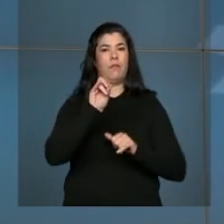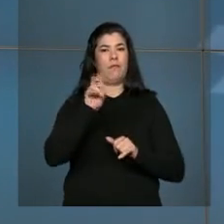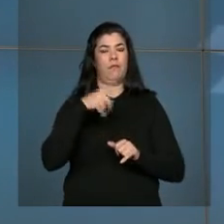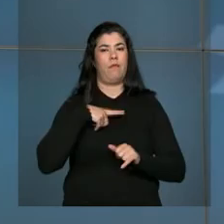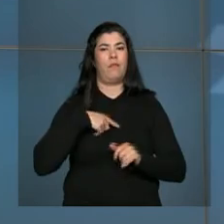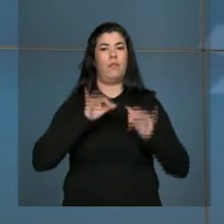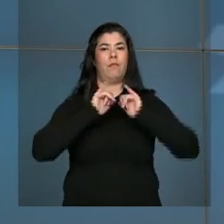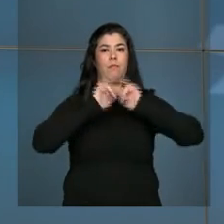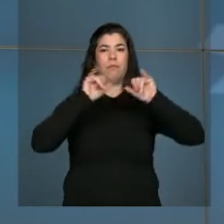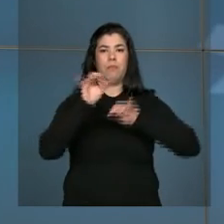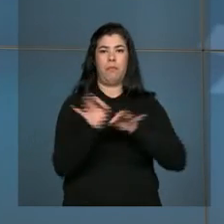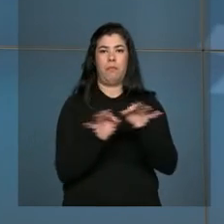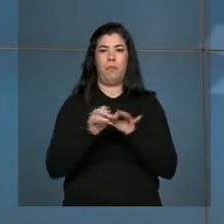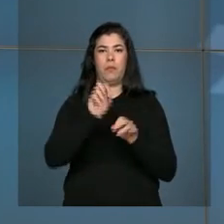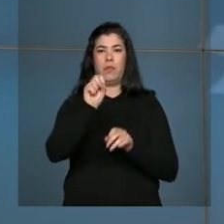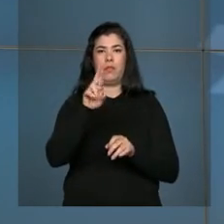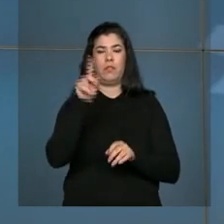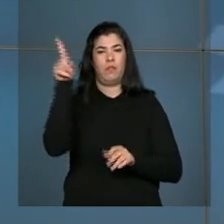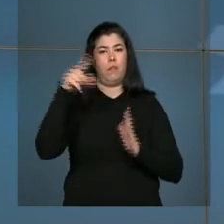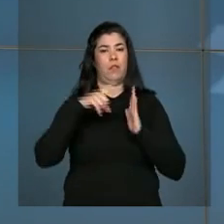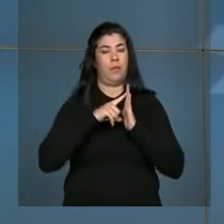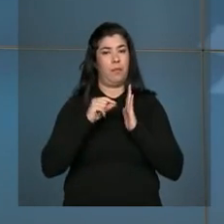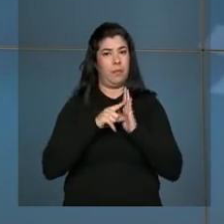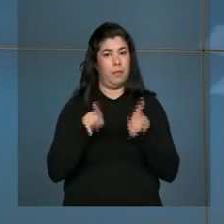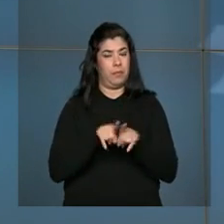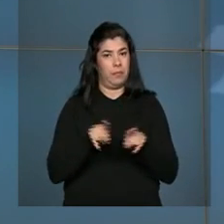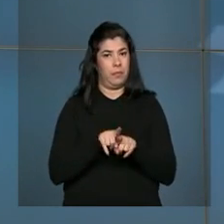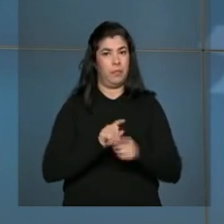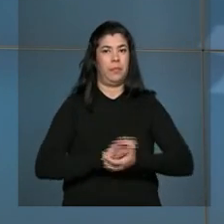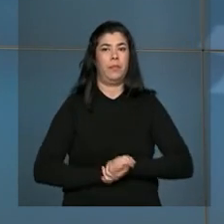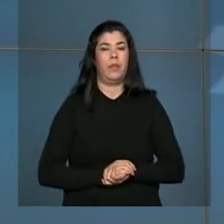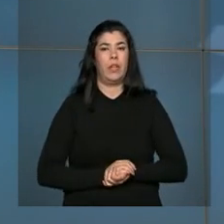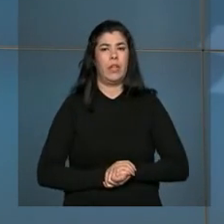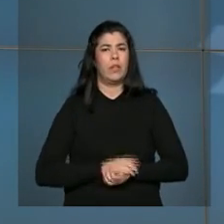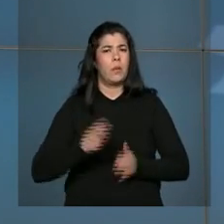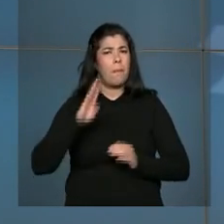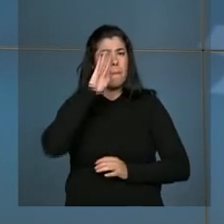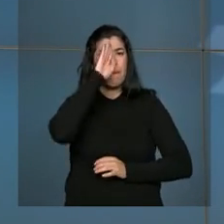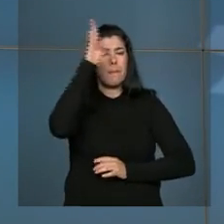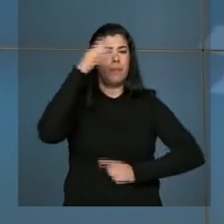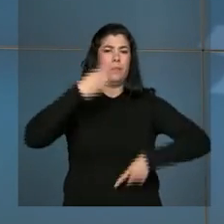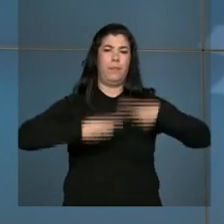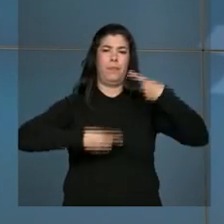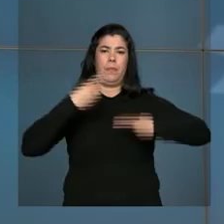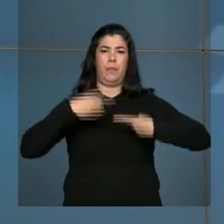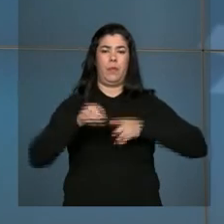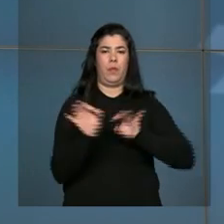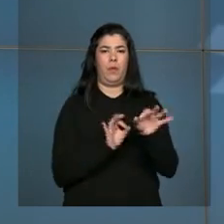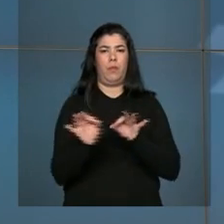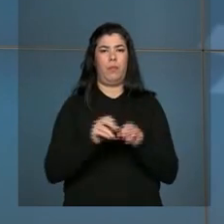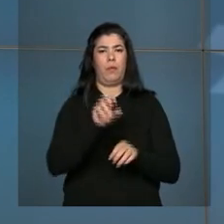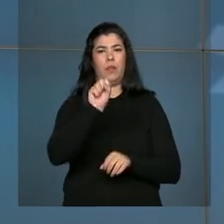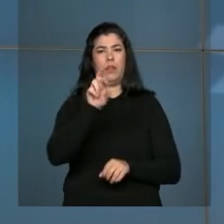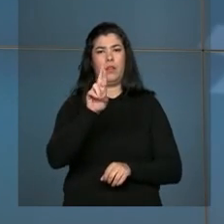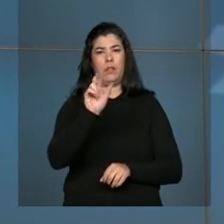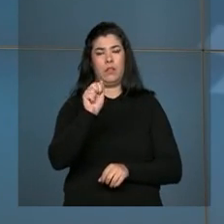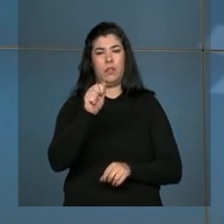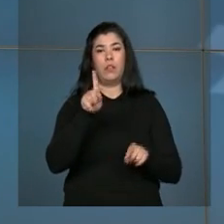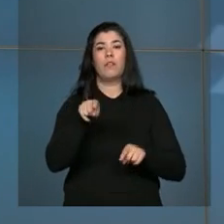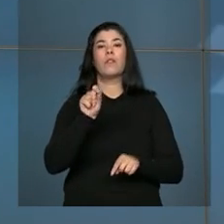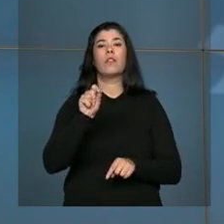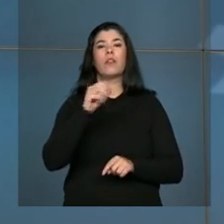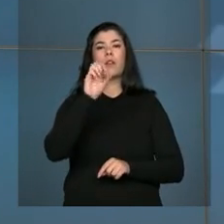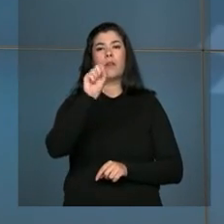Plano Safra da Agricultura Familiar lá no Palácio do Planalto. Uma das principais políticas do Plano Safra é o PRONAF,